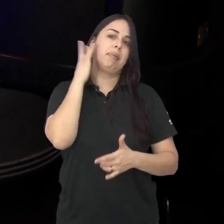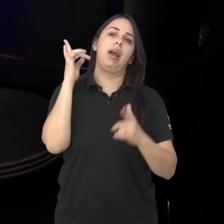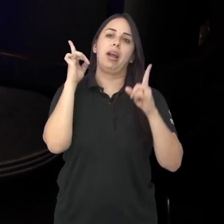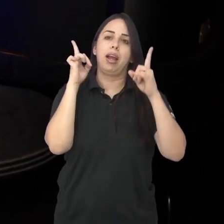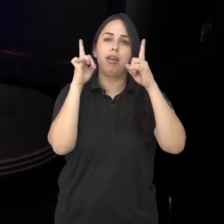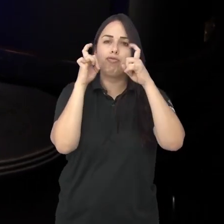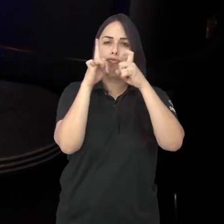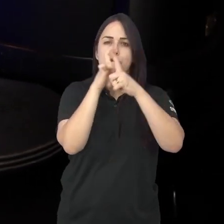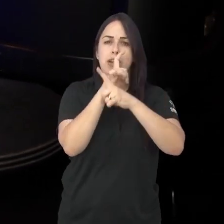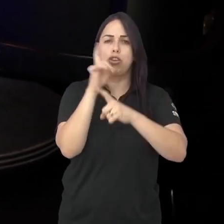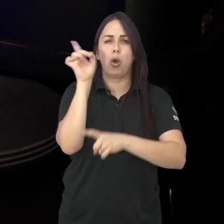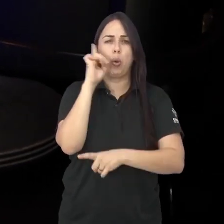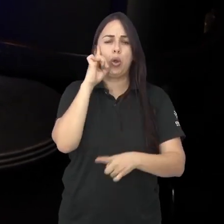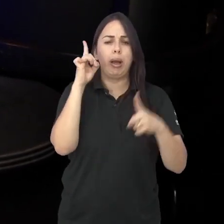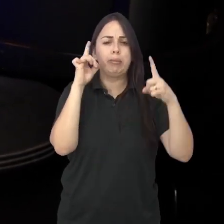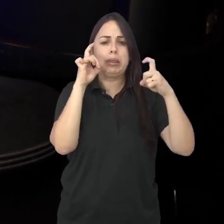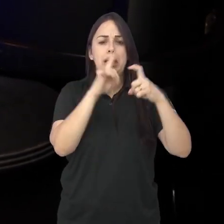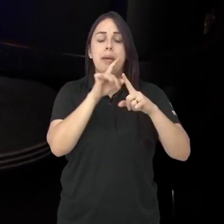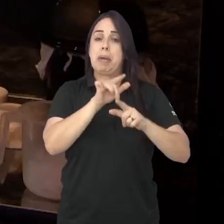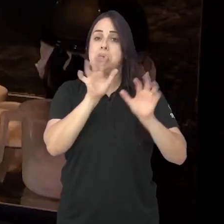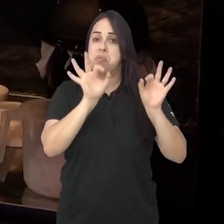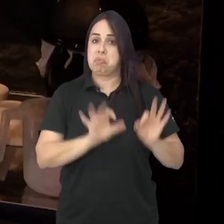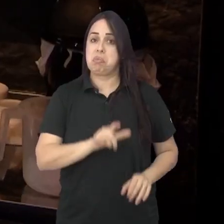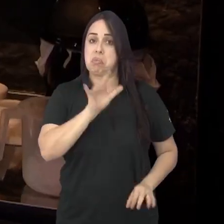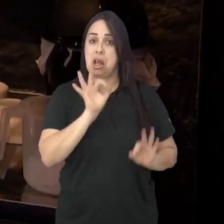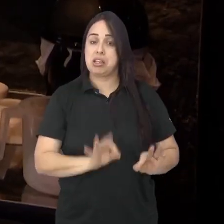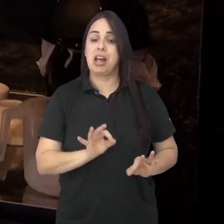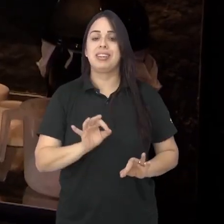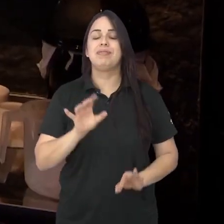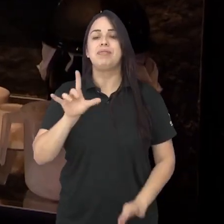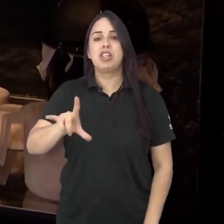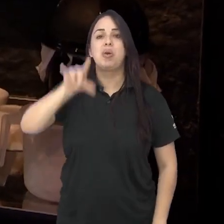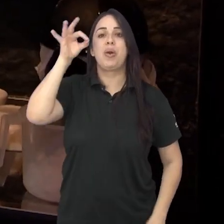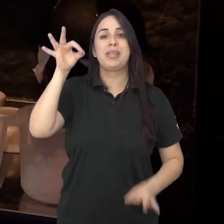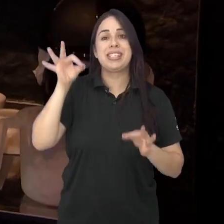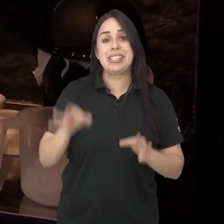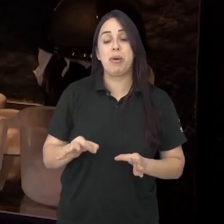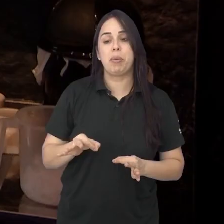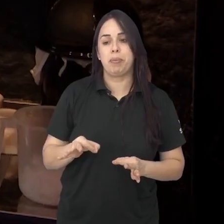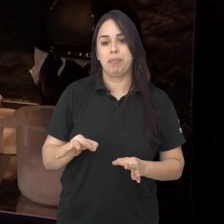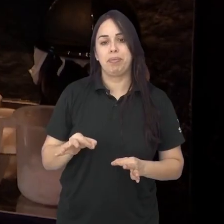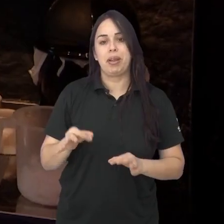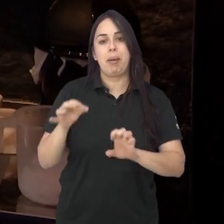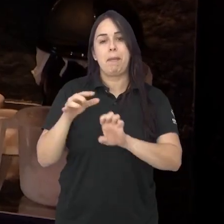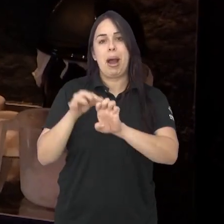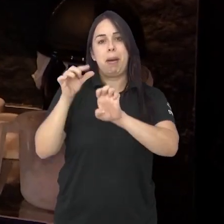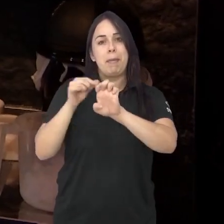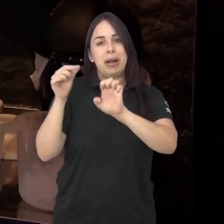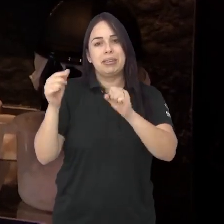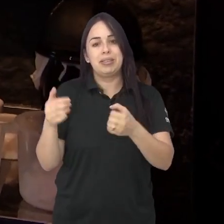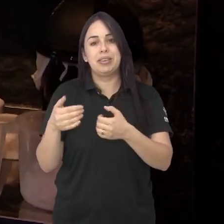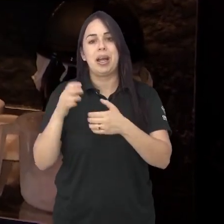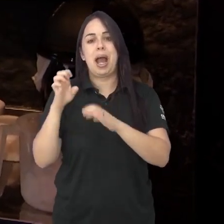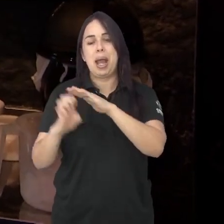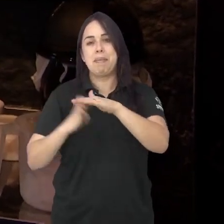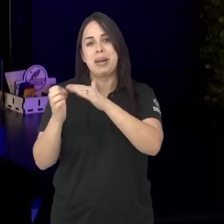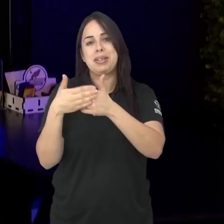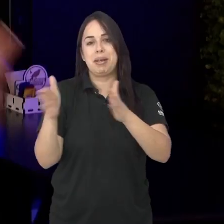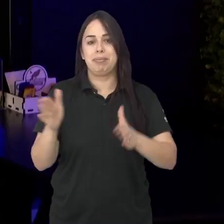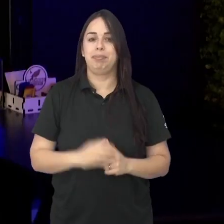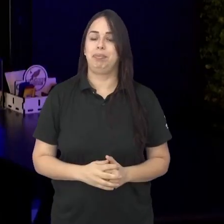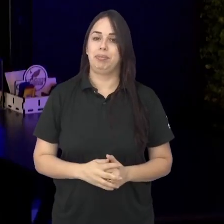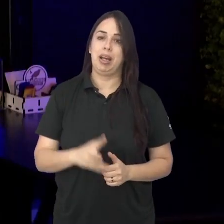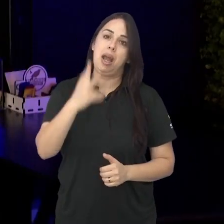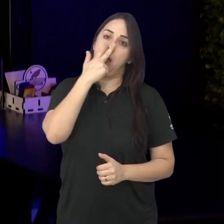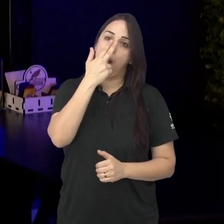as dificuldades encontradas no dia a dia, ela garante que fez a escolha certa ao optar pelo empreendedorismo. Eu acho que